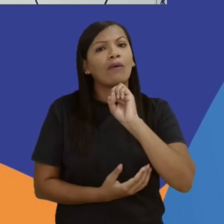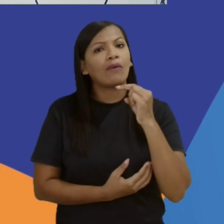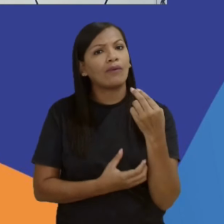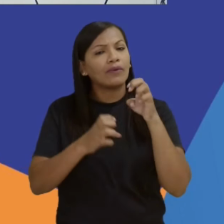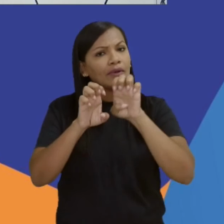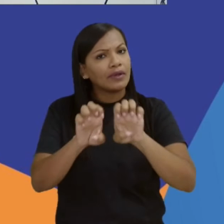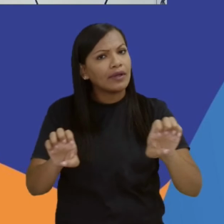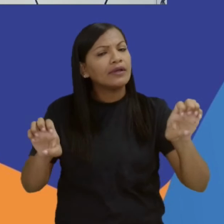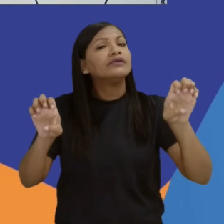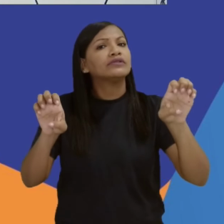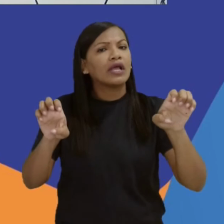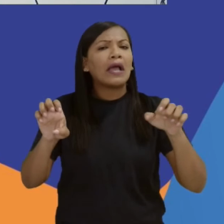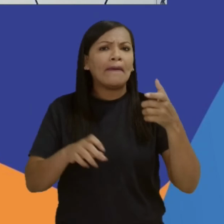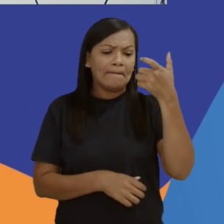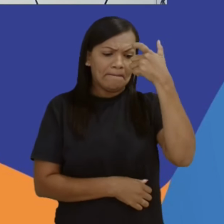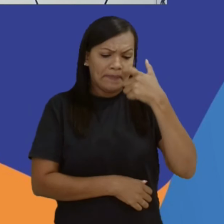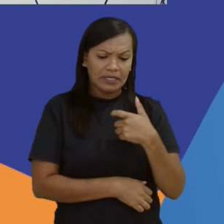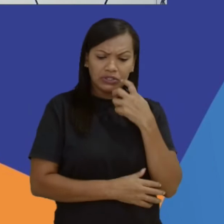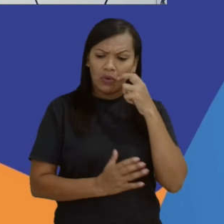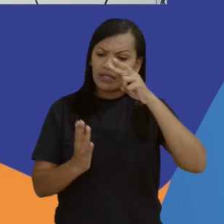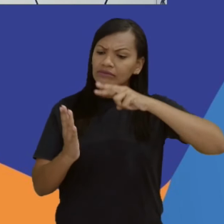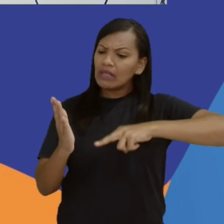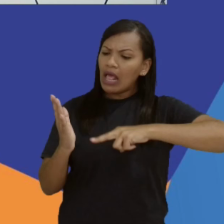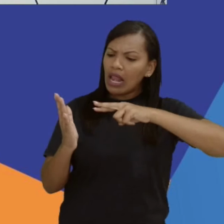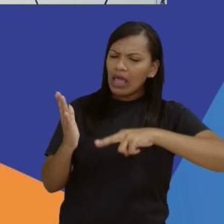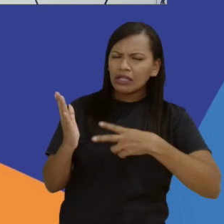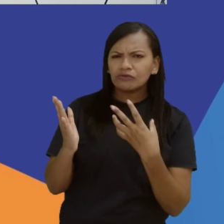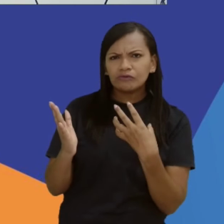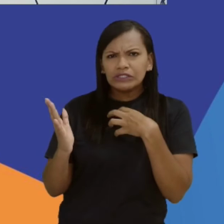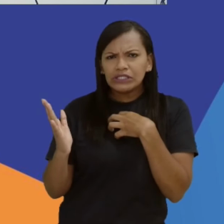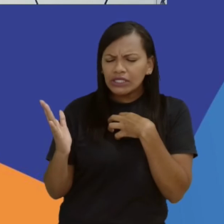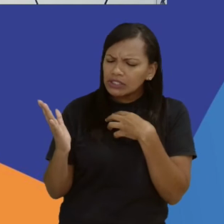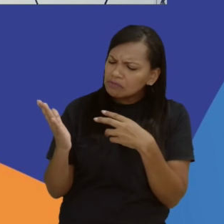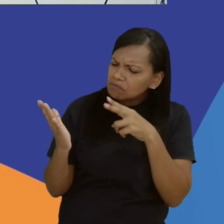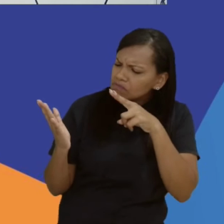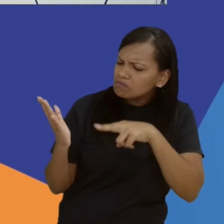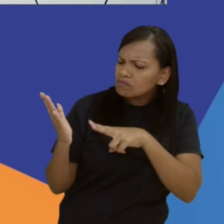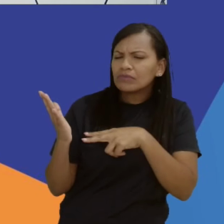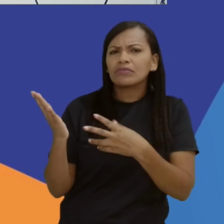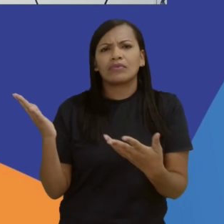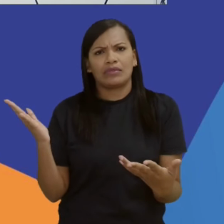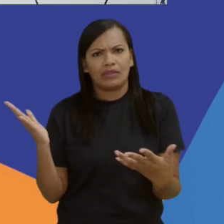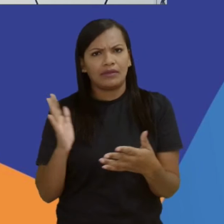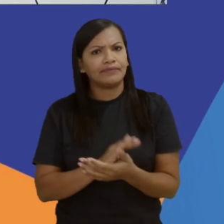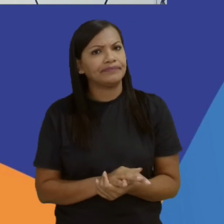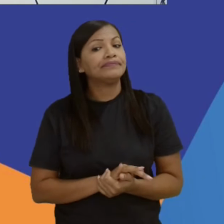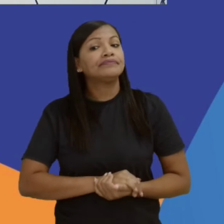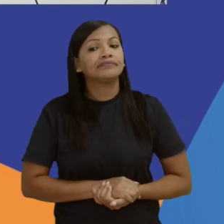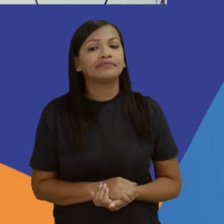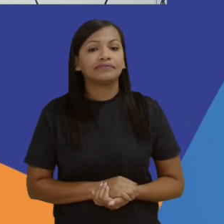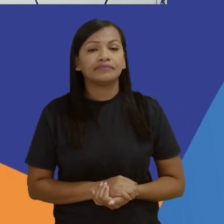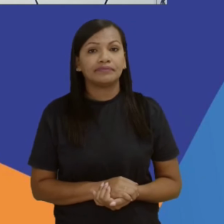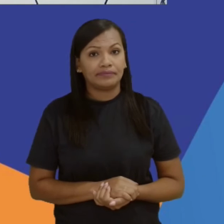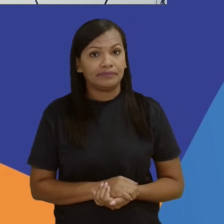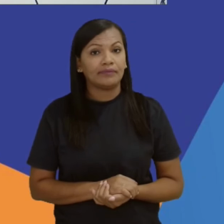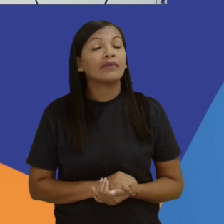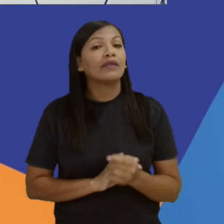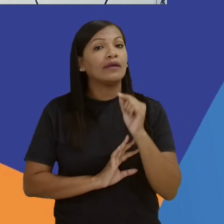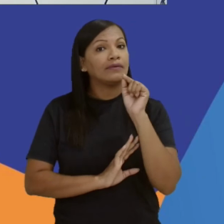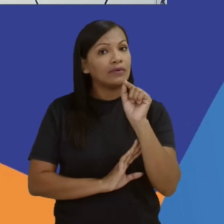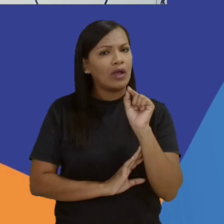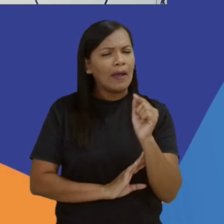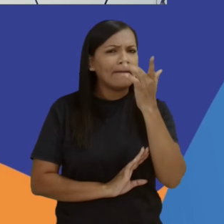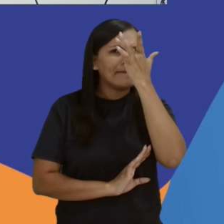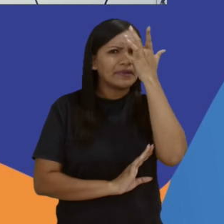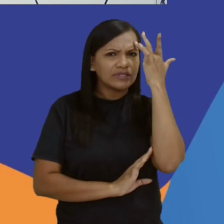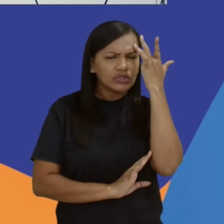tem sobre o que o leitor entende ou sente ao ler. É o seguinte, 2 pontos. Quando alguém